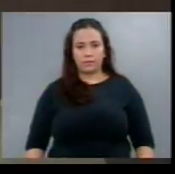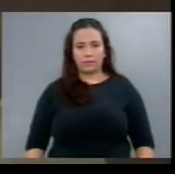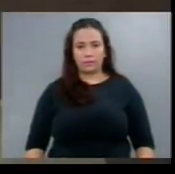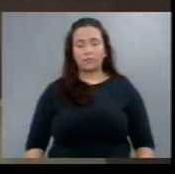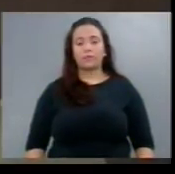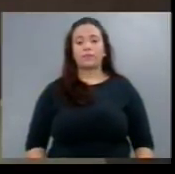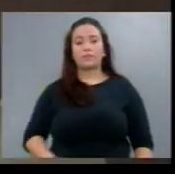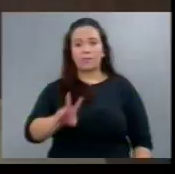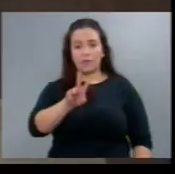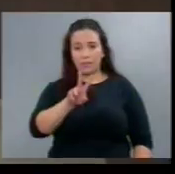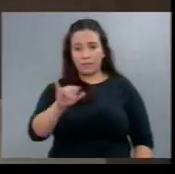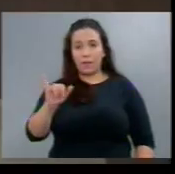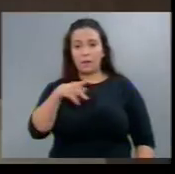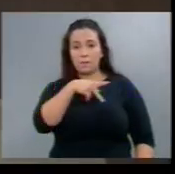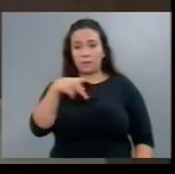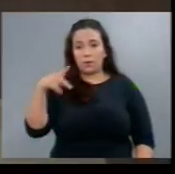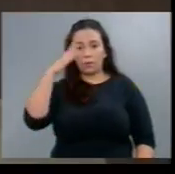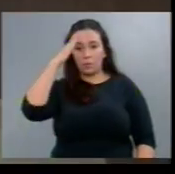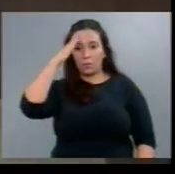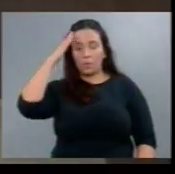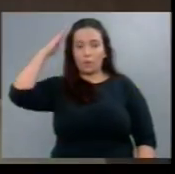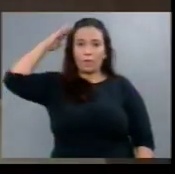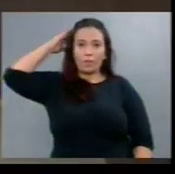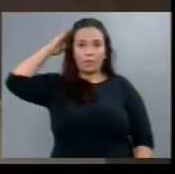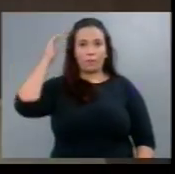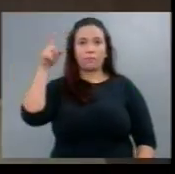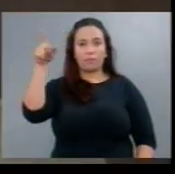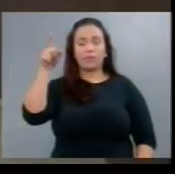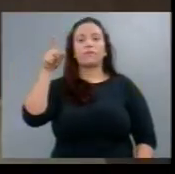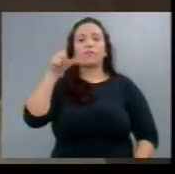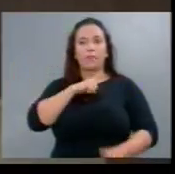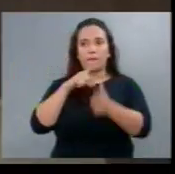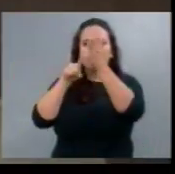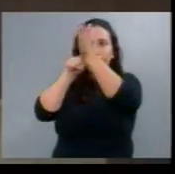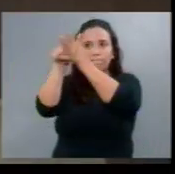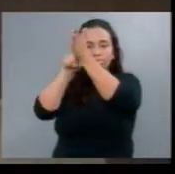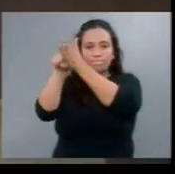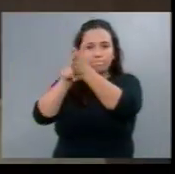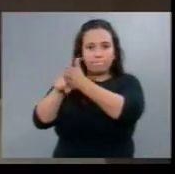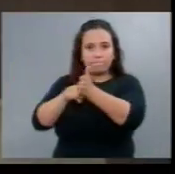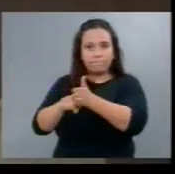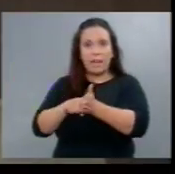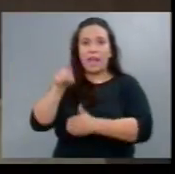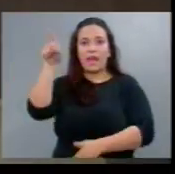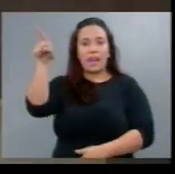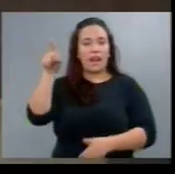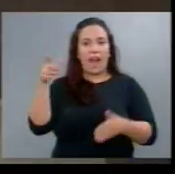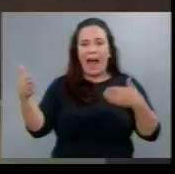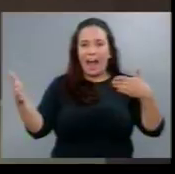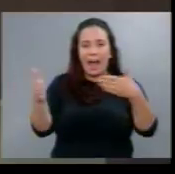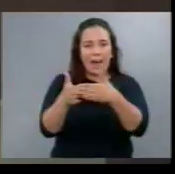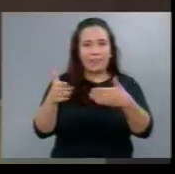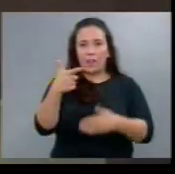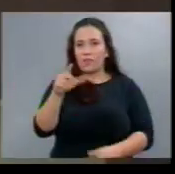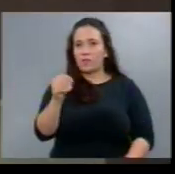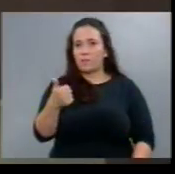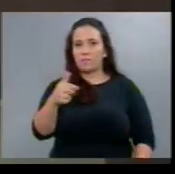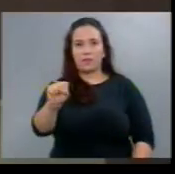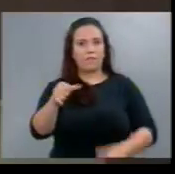das possibilidades de Temer, inclusive, não chegar ao fim de seu mandato em